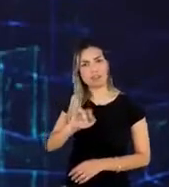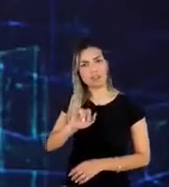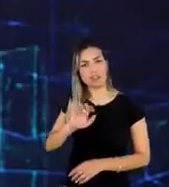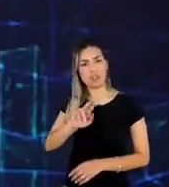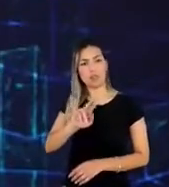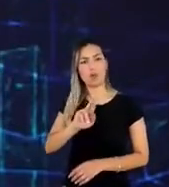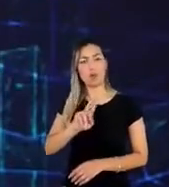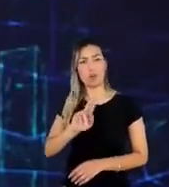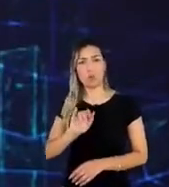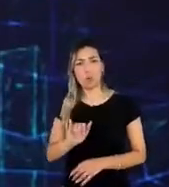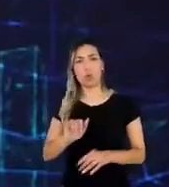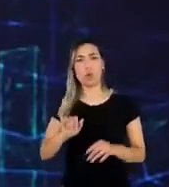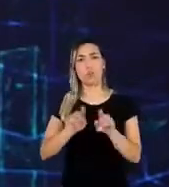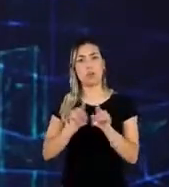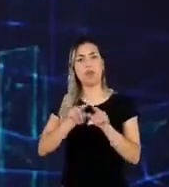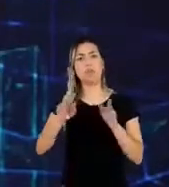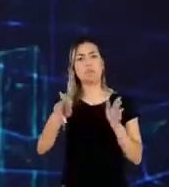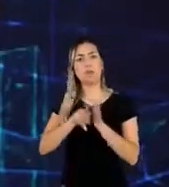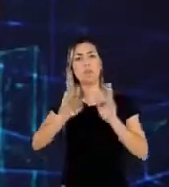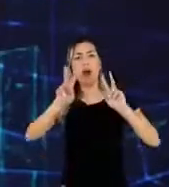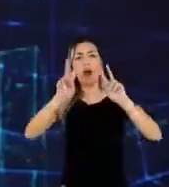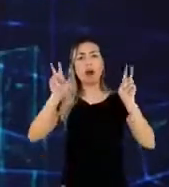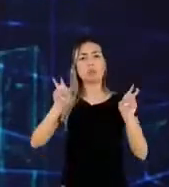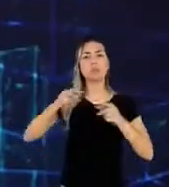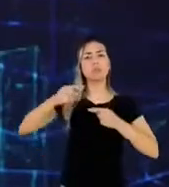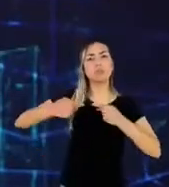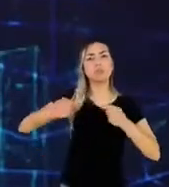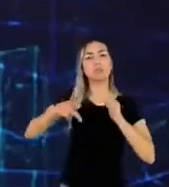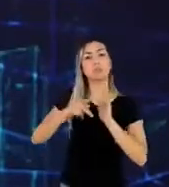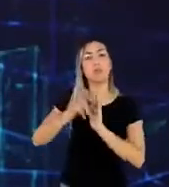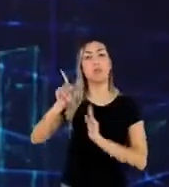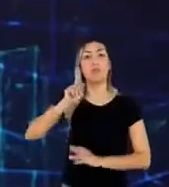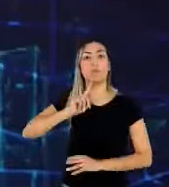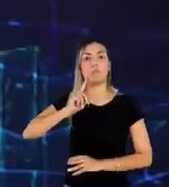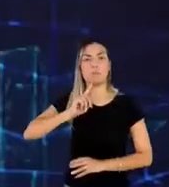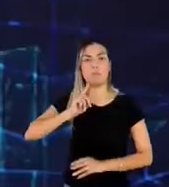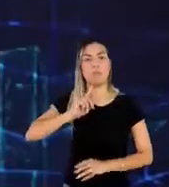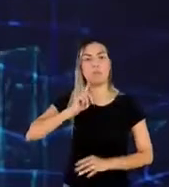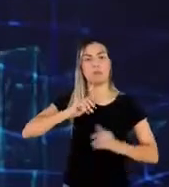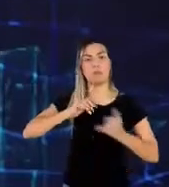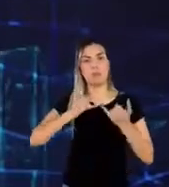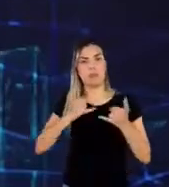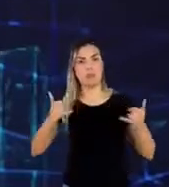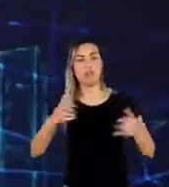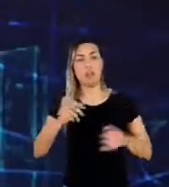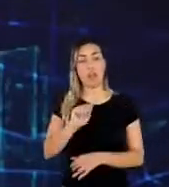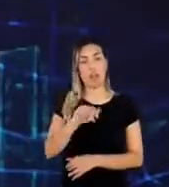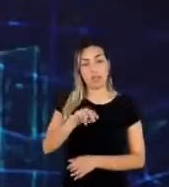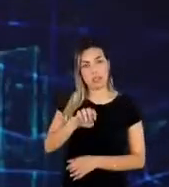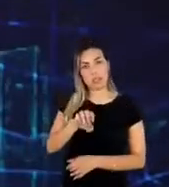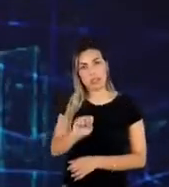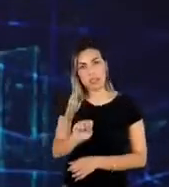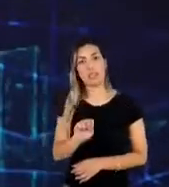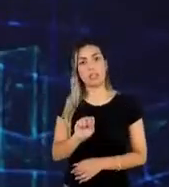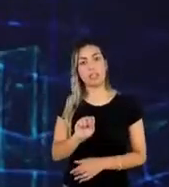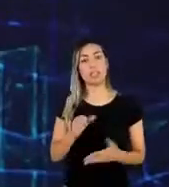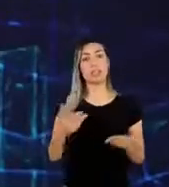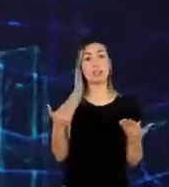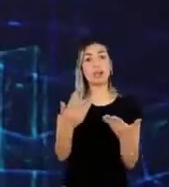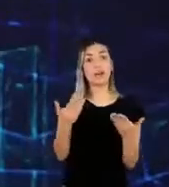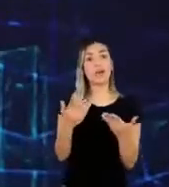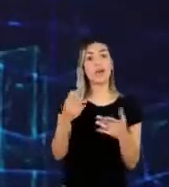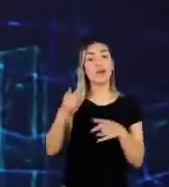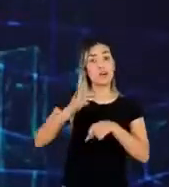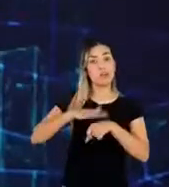Especial em Assuntos Regulatórios do Ministério de Minas e Energia, Agnes da Costa, que estará com a gente online. E para ser o moderador